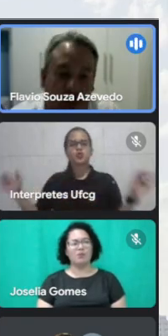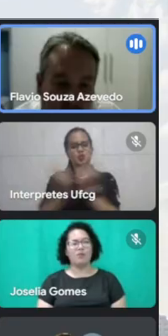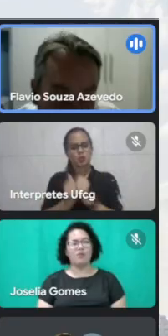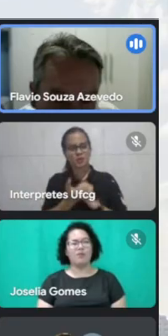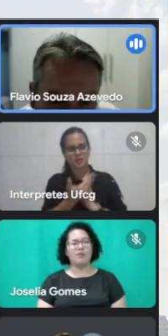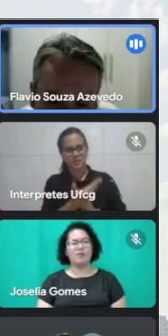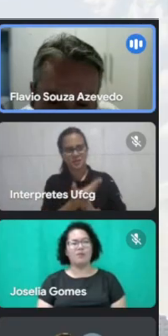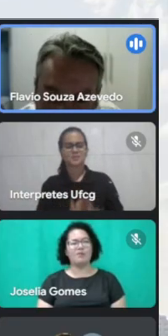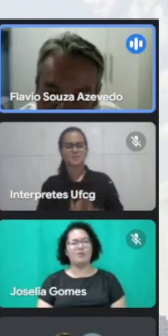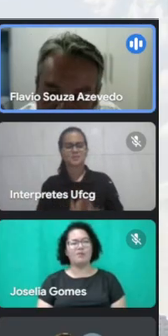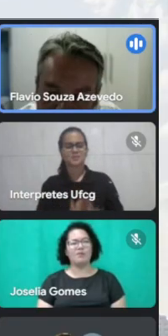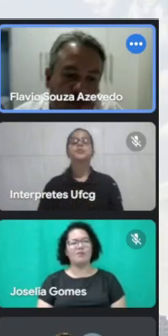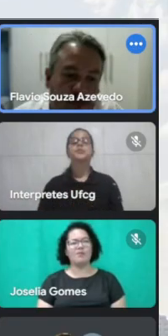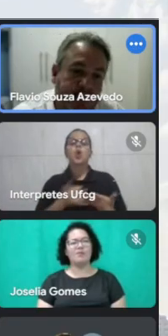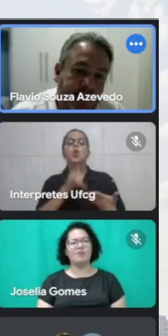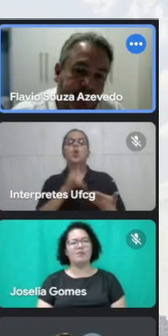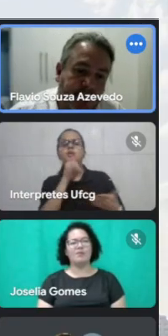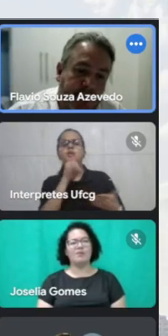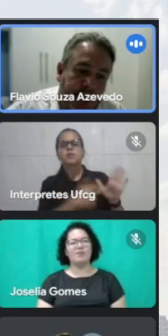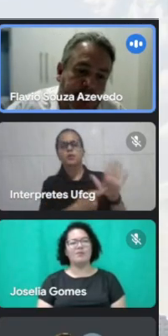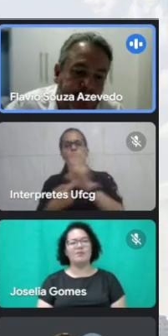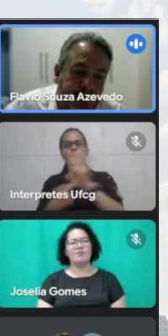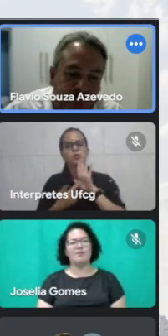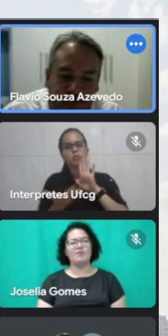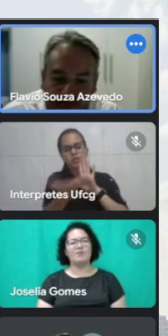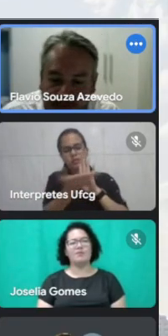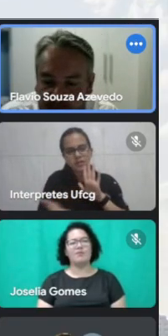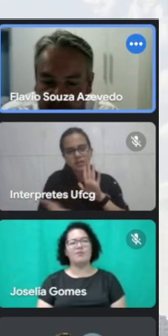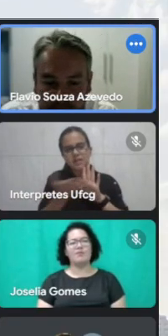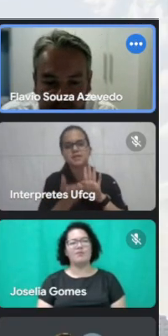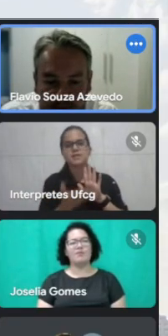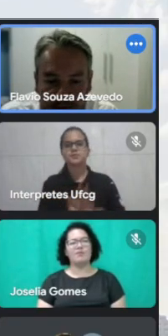Então, eu trago aí alguns exemplos, tá certo?